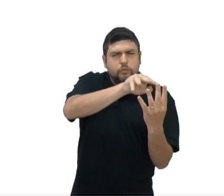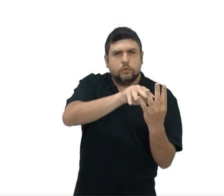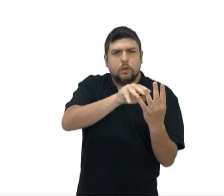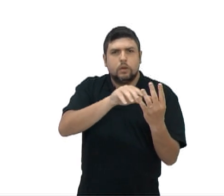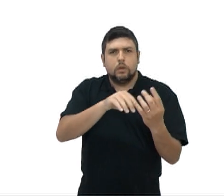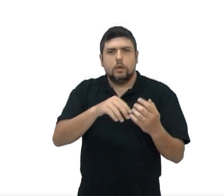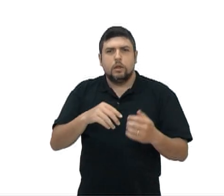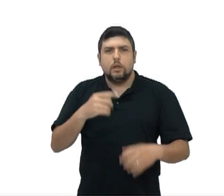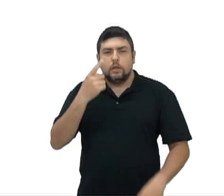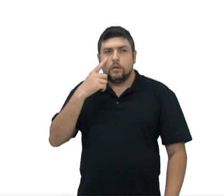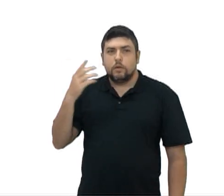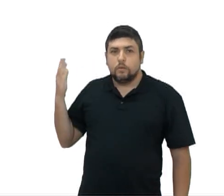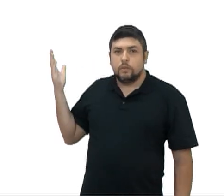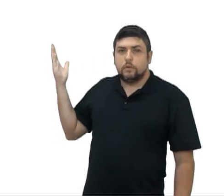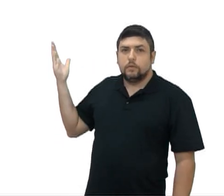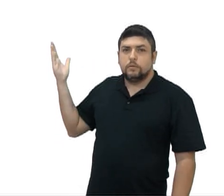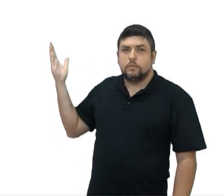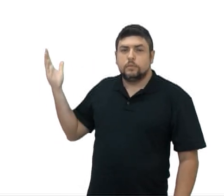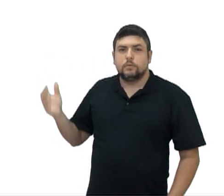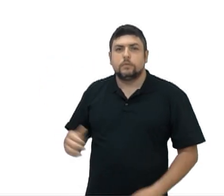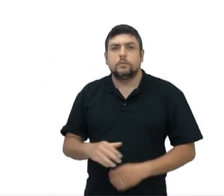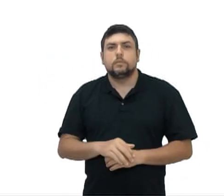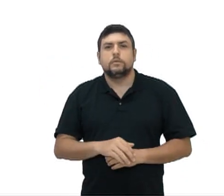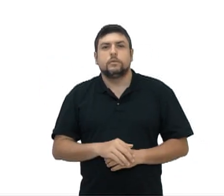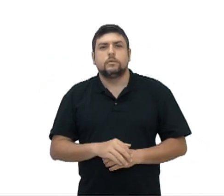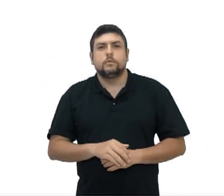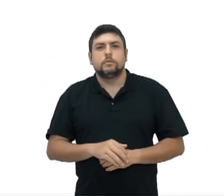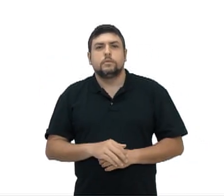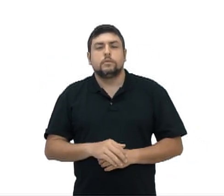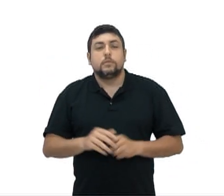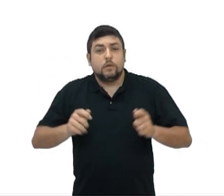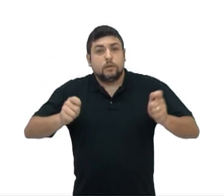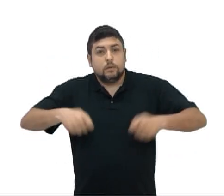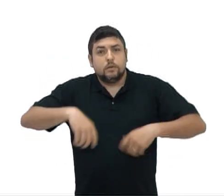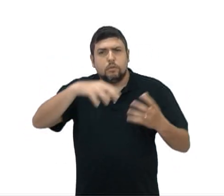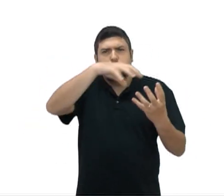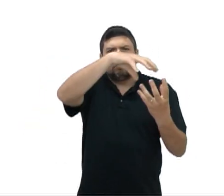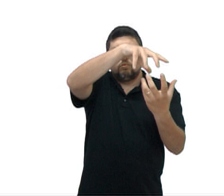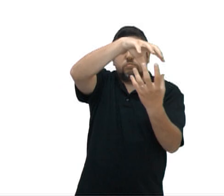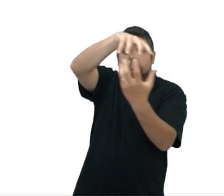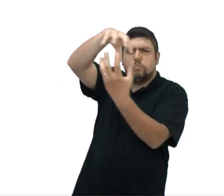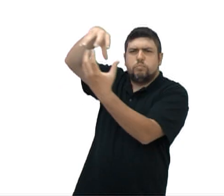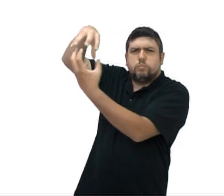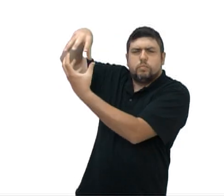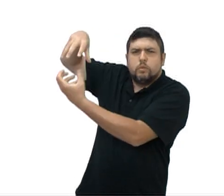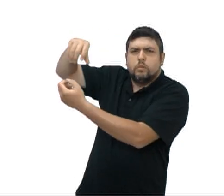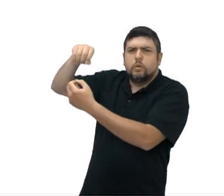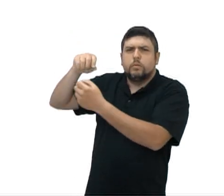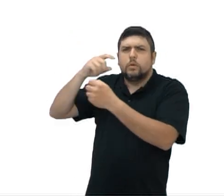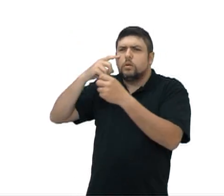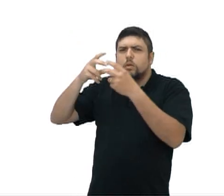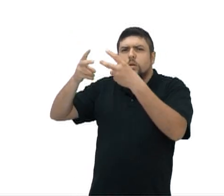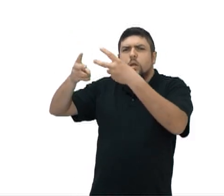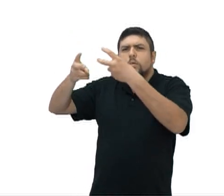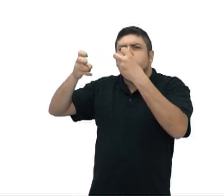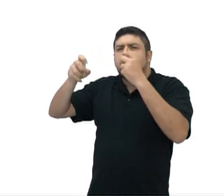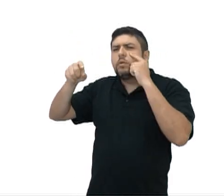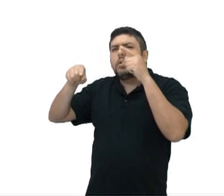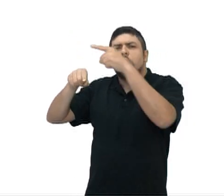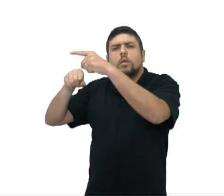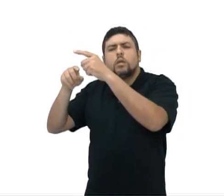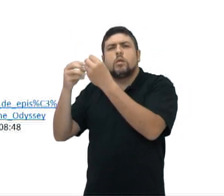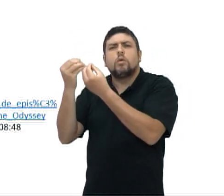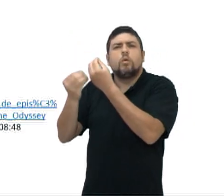você consegue estar pegando o componente de atmosferas planetárias e você consegue dizer com exatidão quais os componentes químicos que